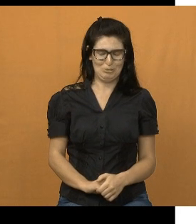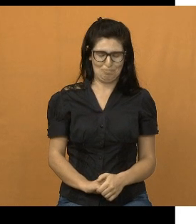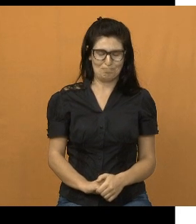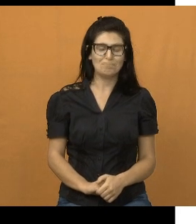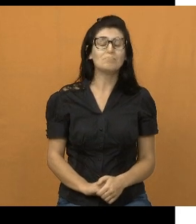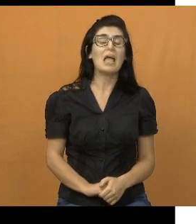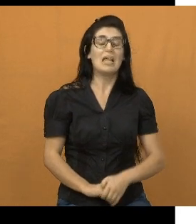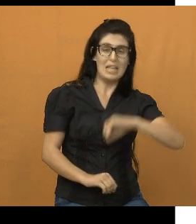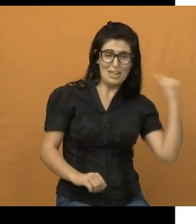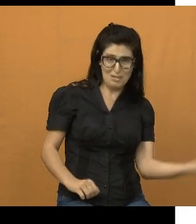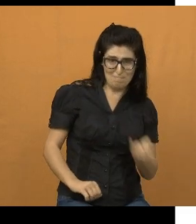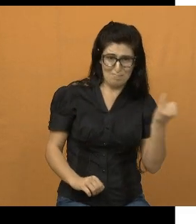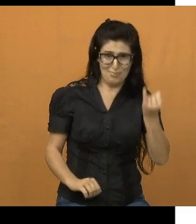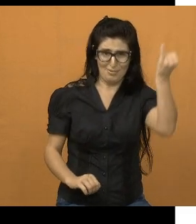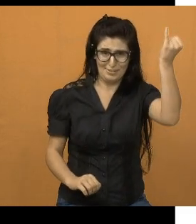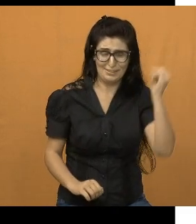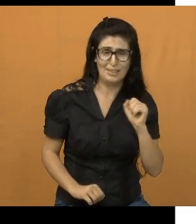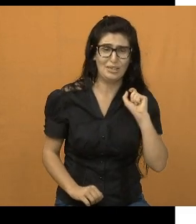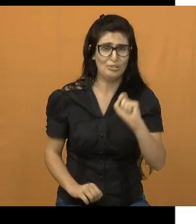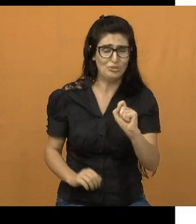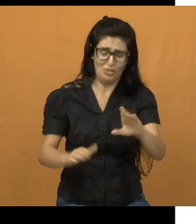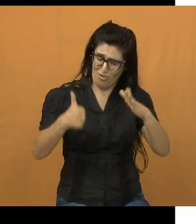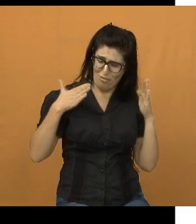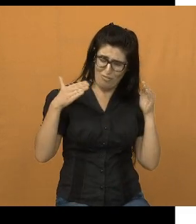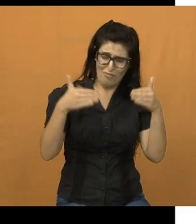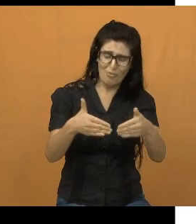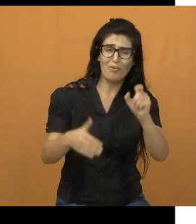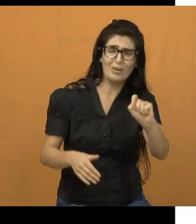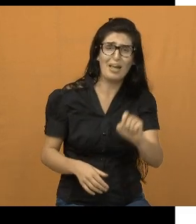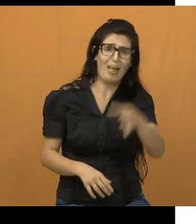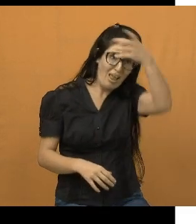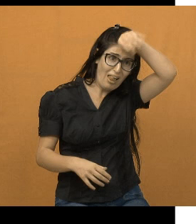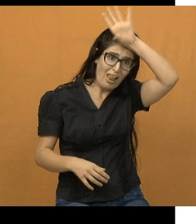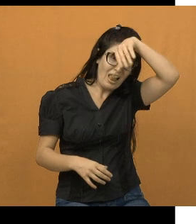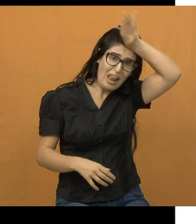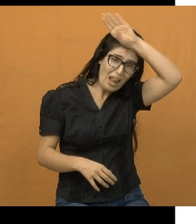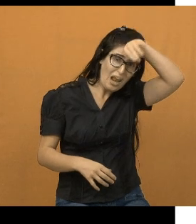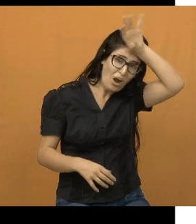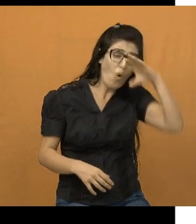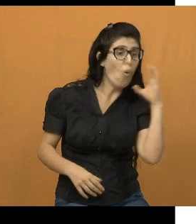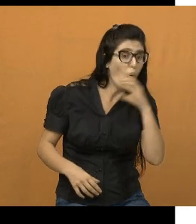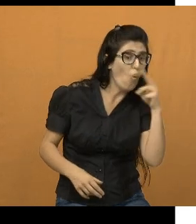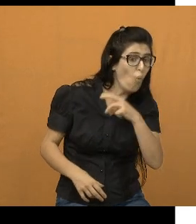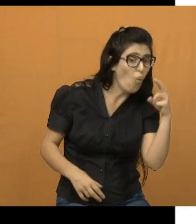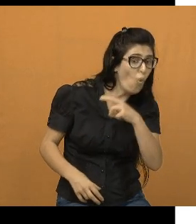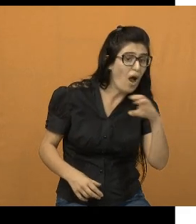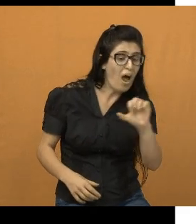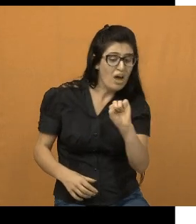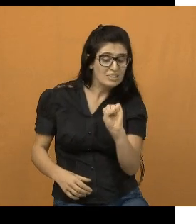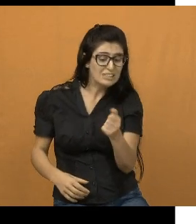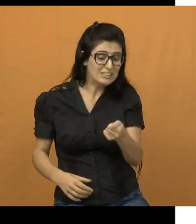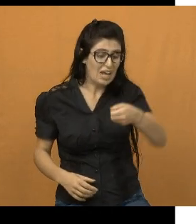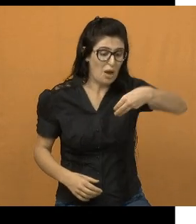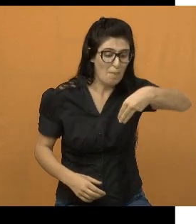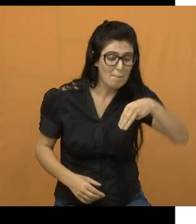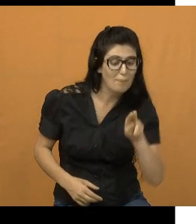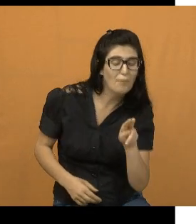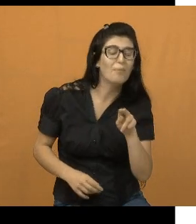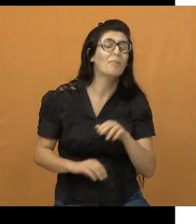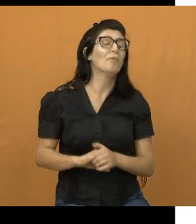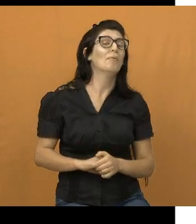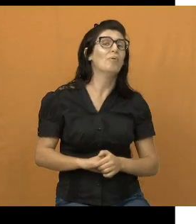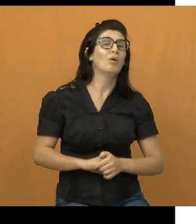Um dado importante para a gente falar sobre o SAMU é que nós temos tido uma demanda crescente também